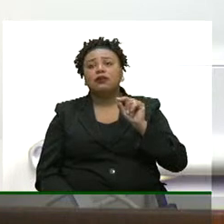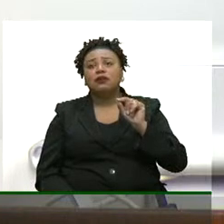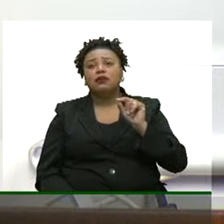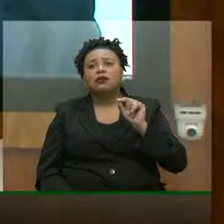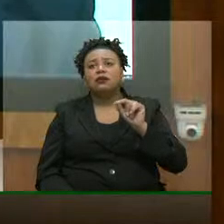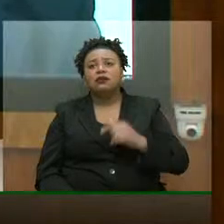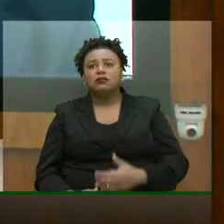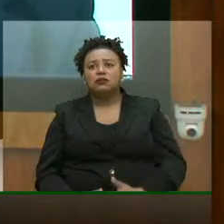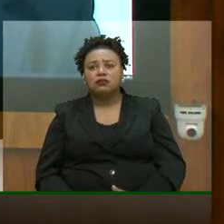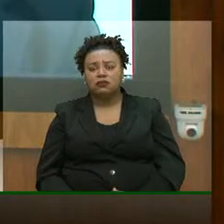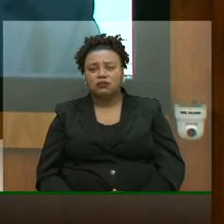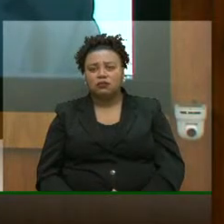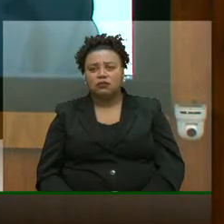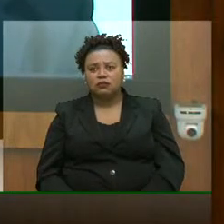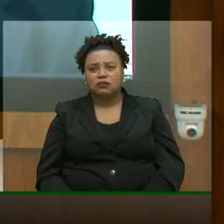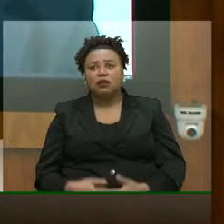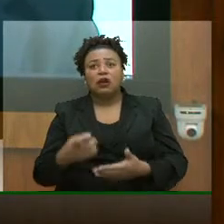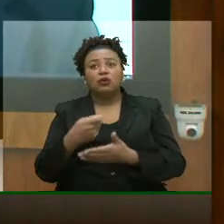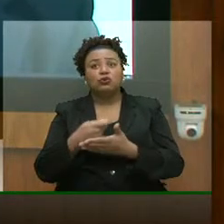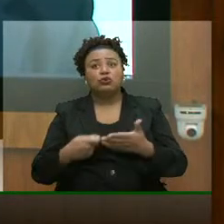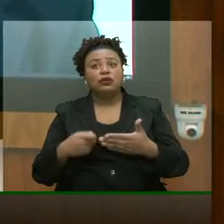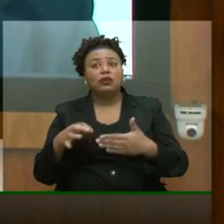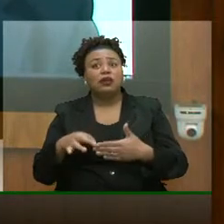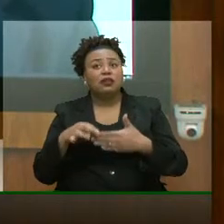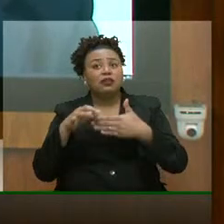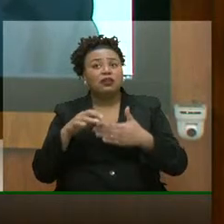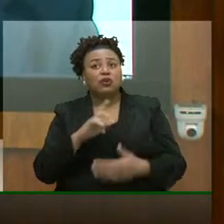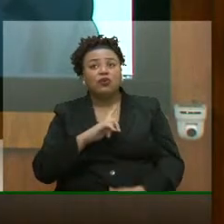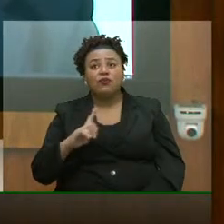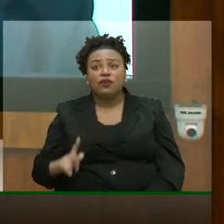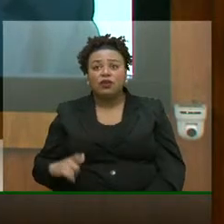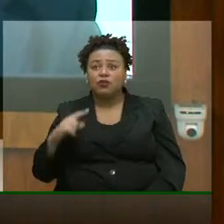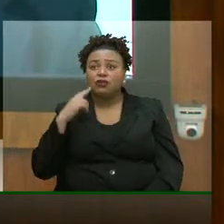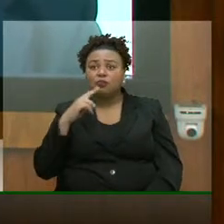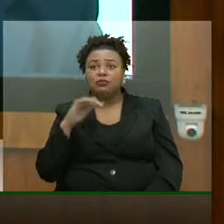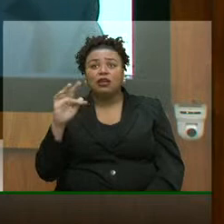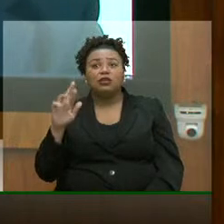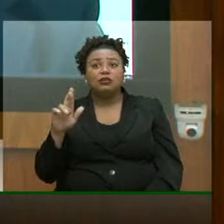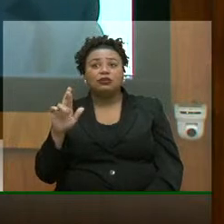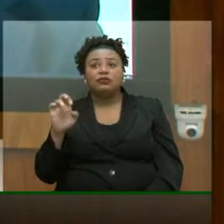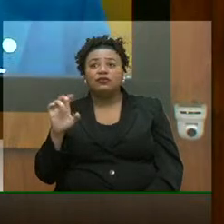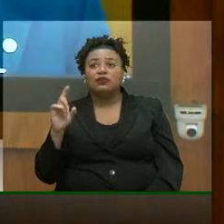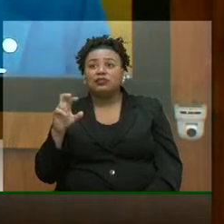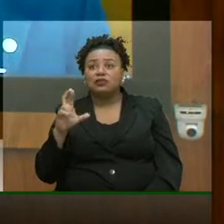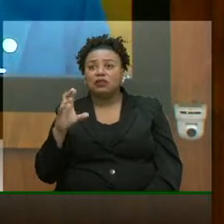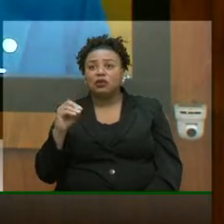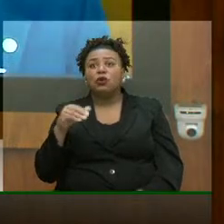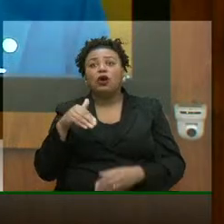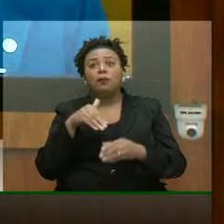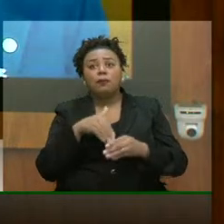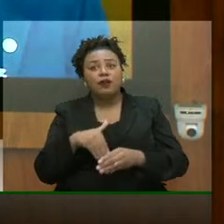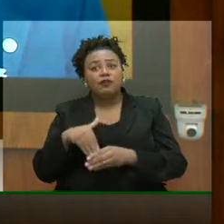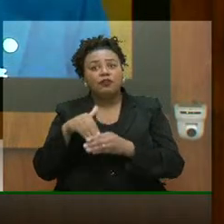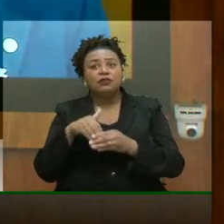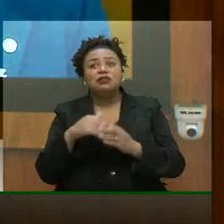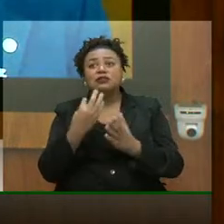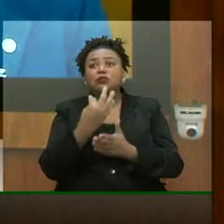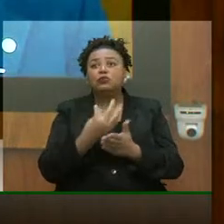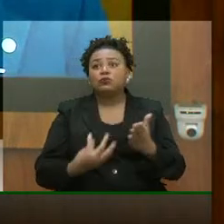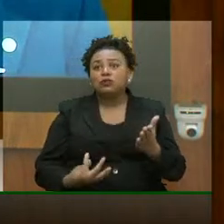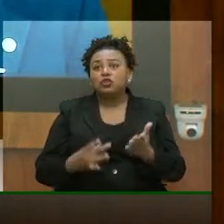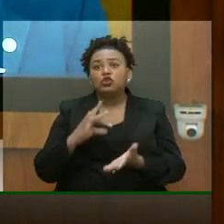Autoria? De autoria do líder do governo, deputado Frederico Antunes, para a votação do